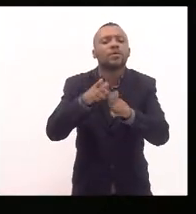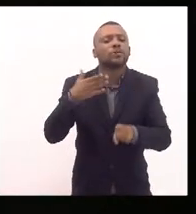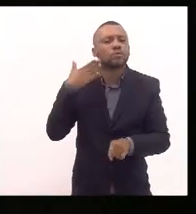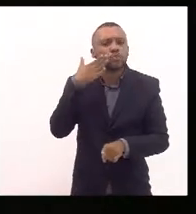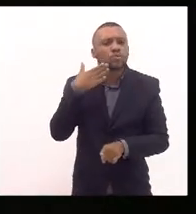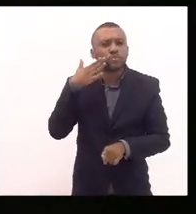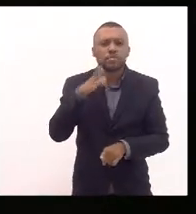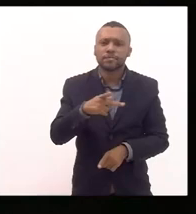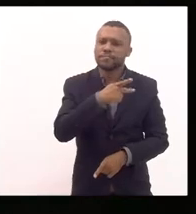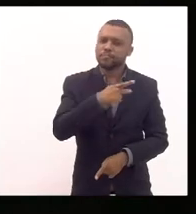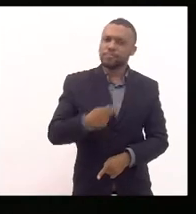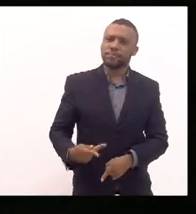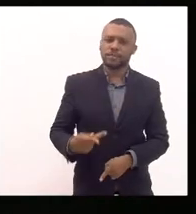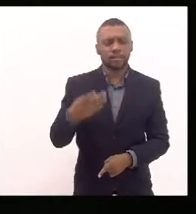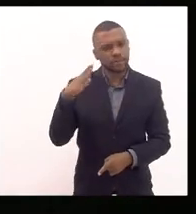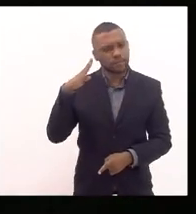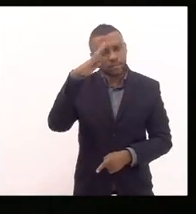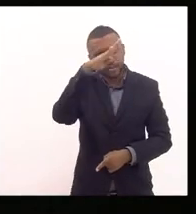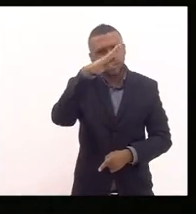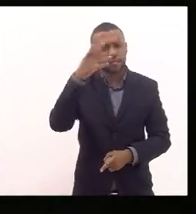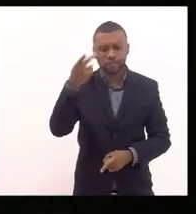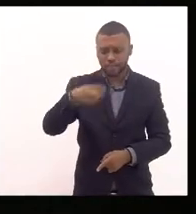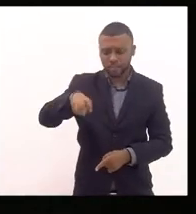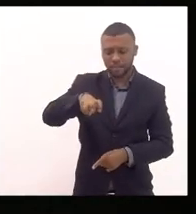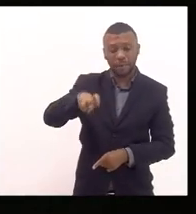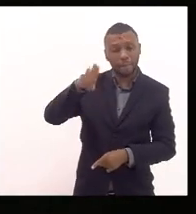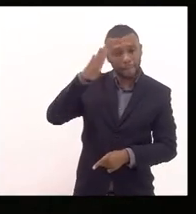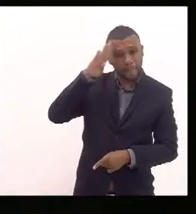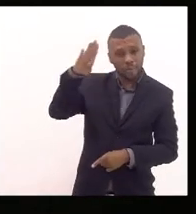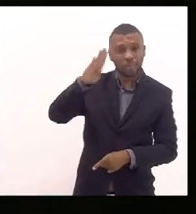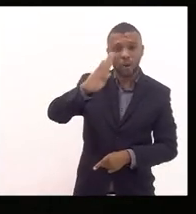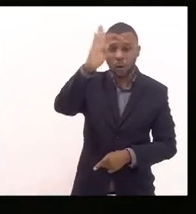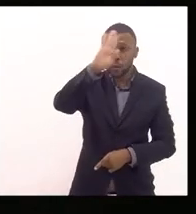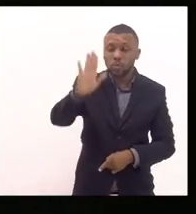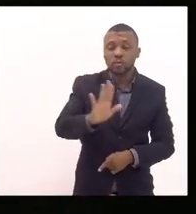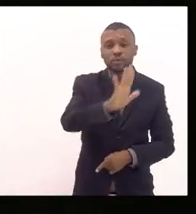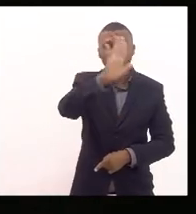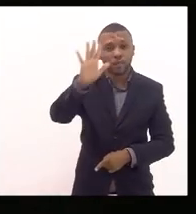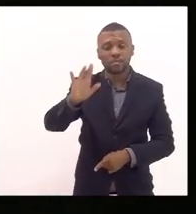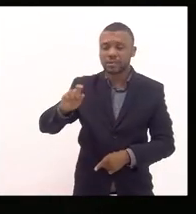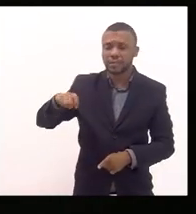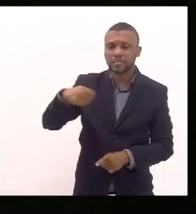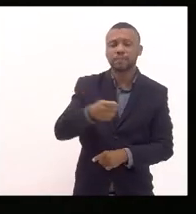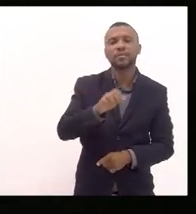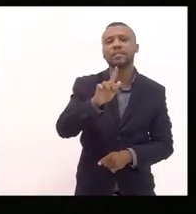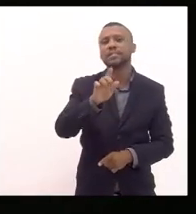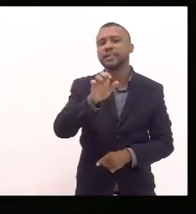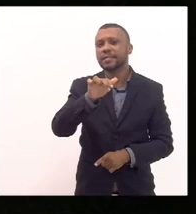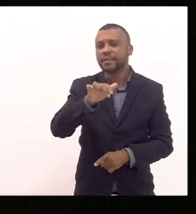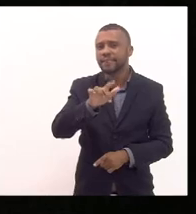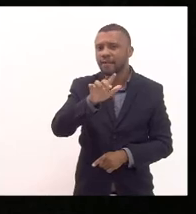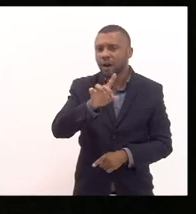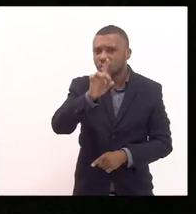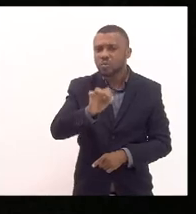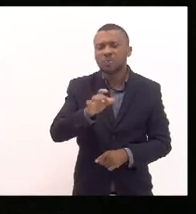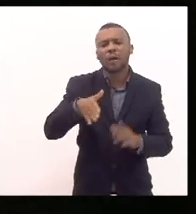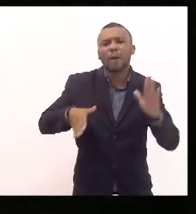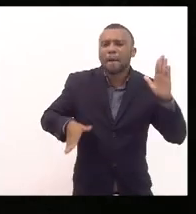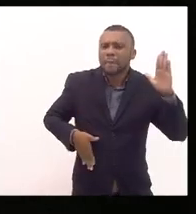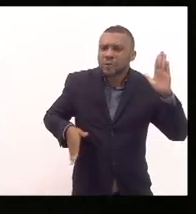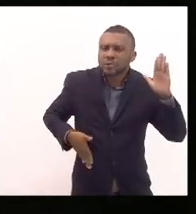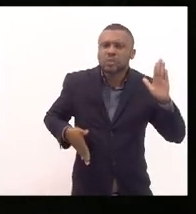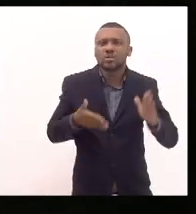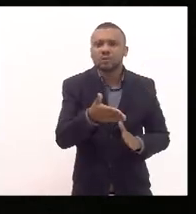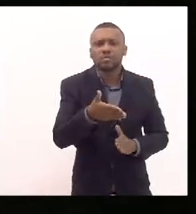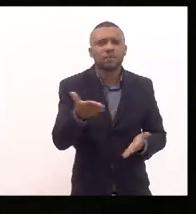do Presidente da República a cadeira máxima do país e se chama Genivaldo de uma de bandido